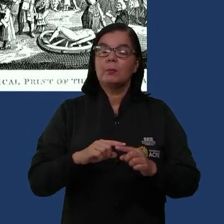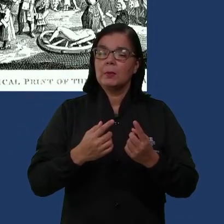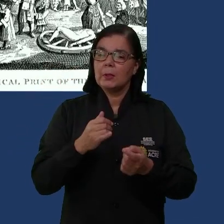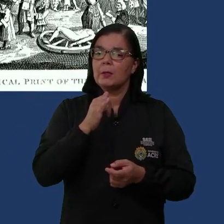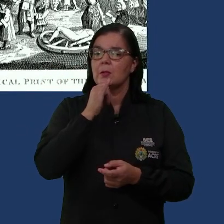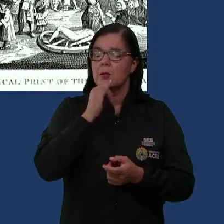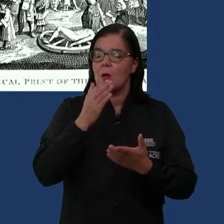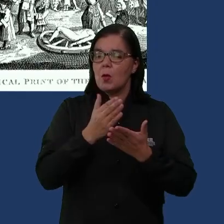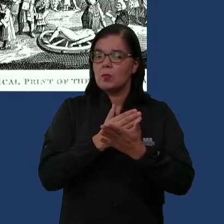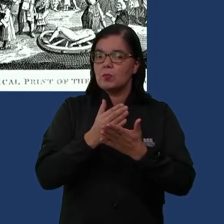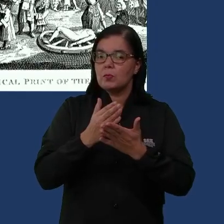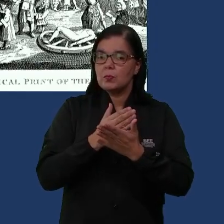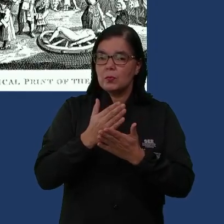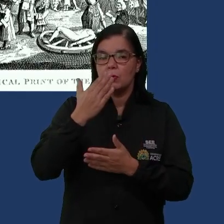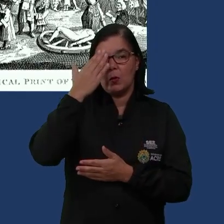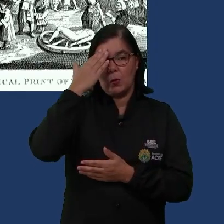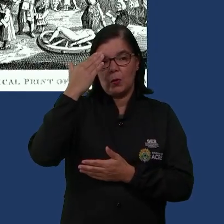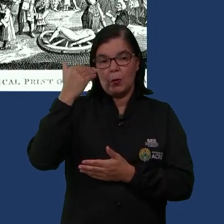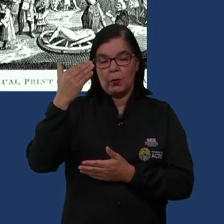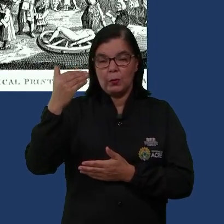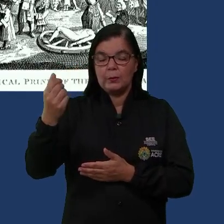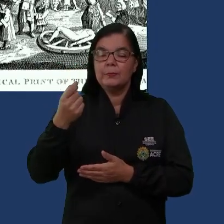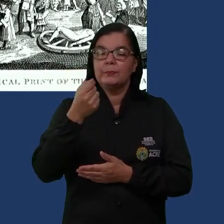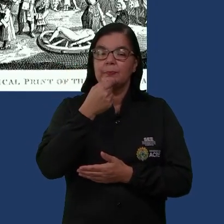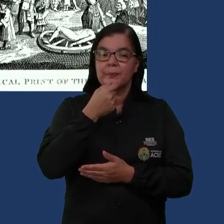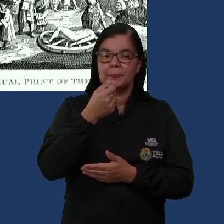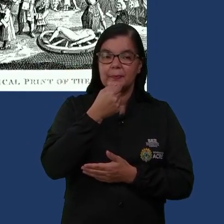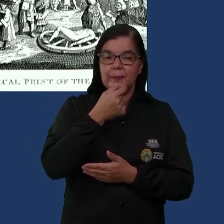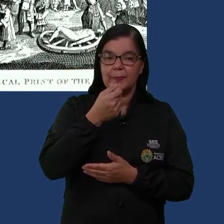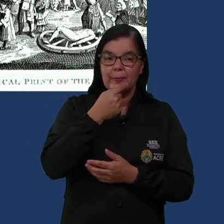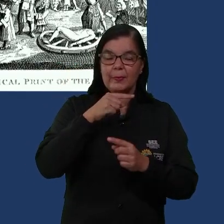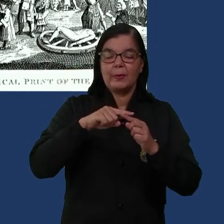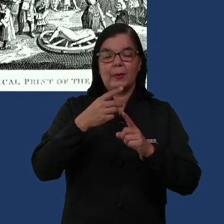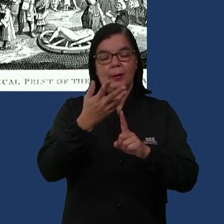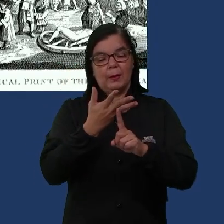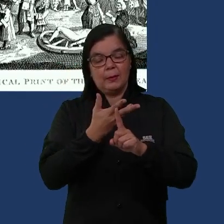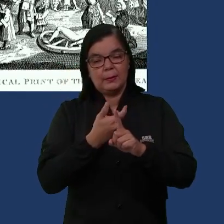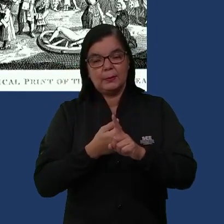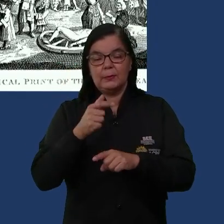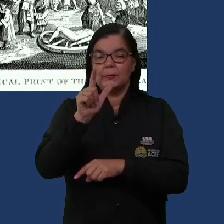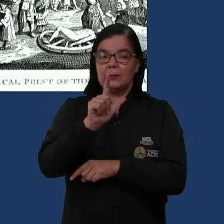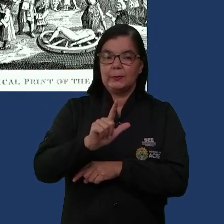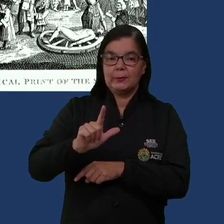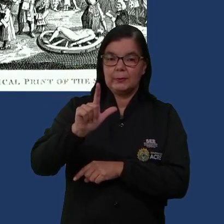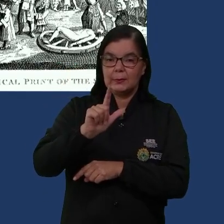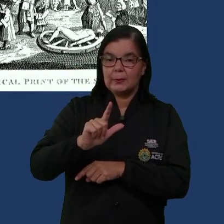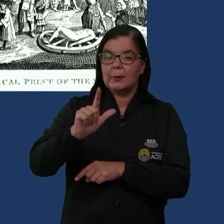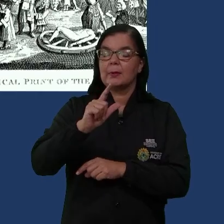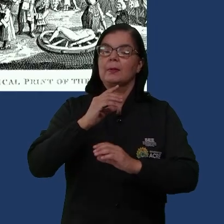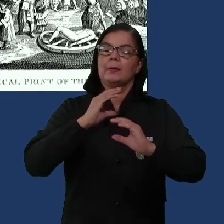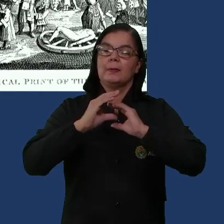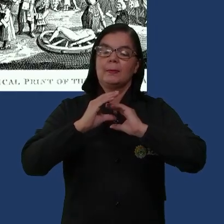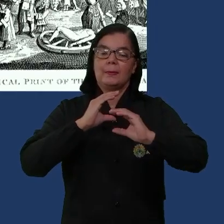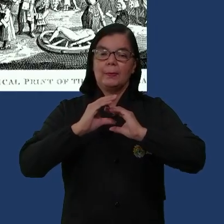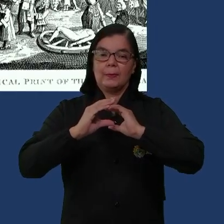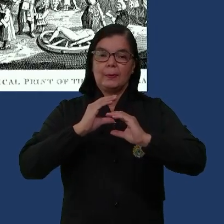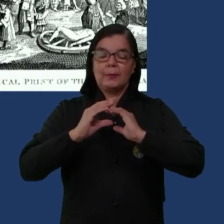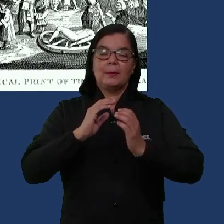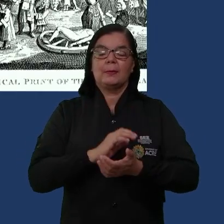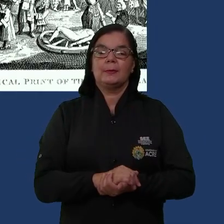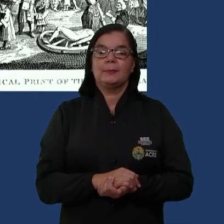gente também trouxe exemplos famosos de paródia, seja na arte, na literatura, na